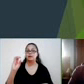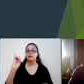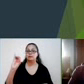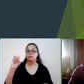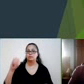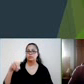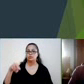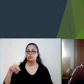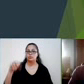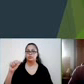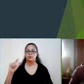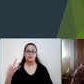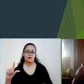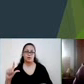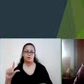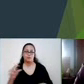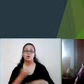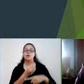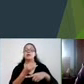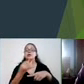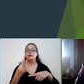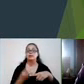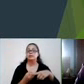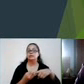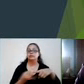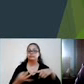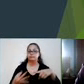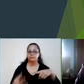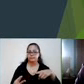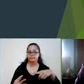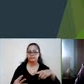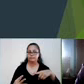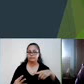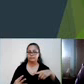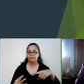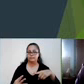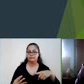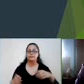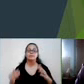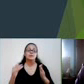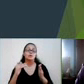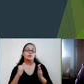E através dessa fração, a gente pode ganhar um decimal finito.